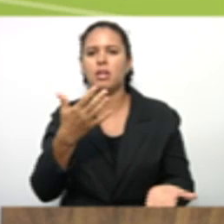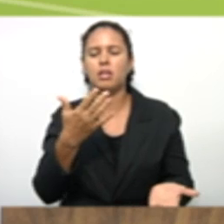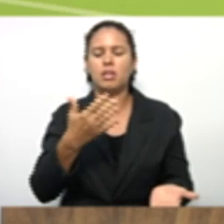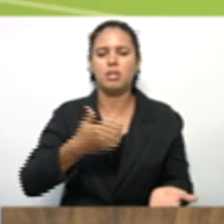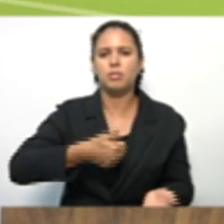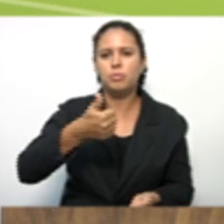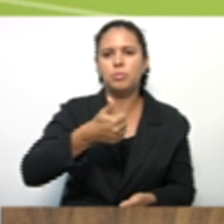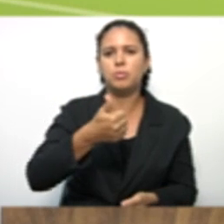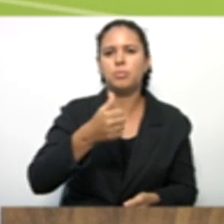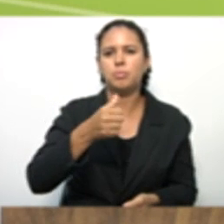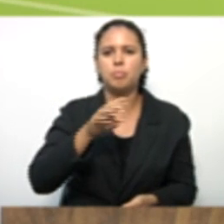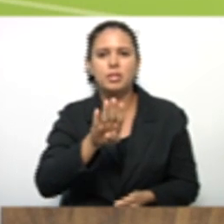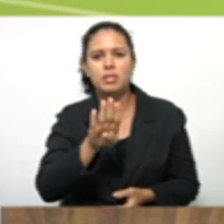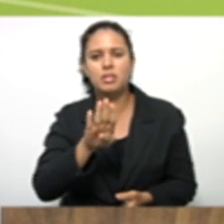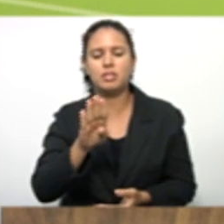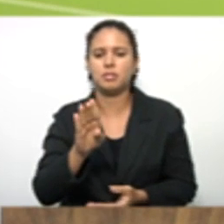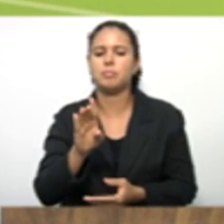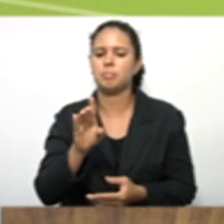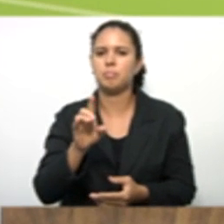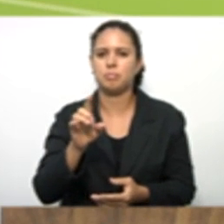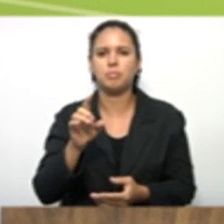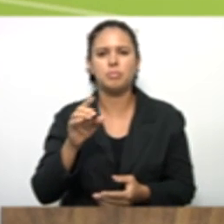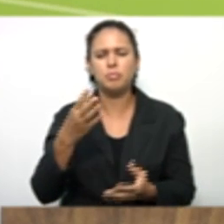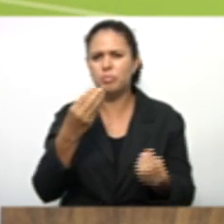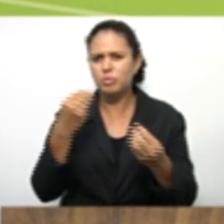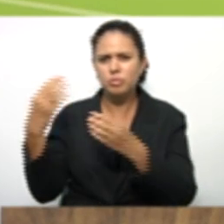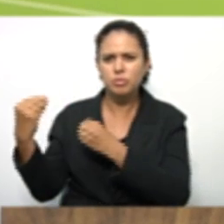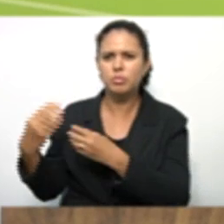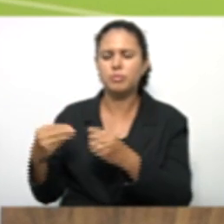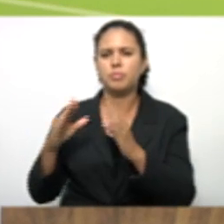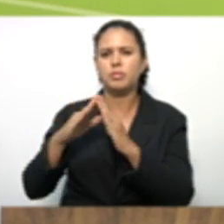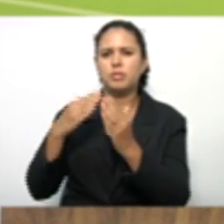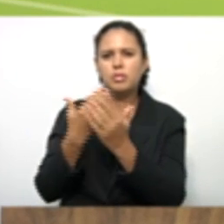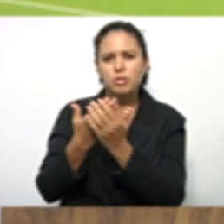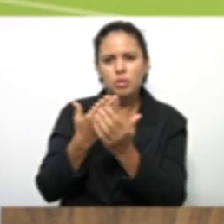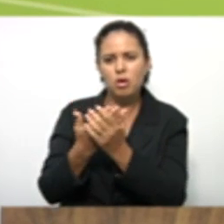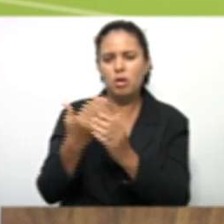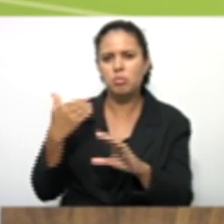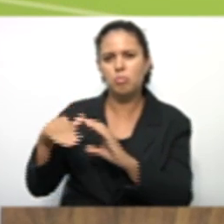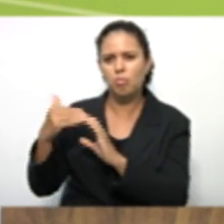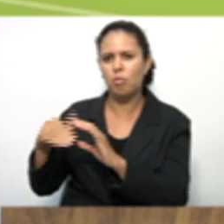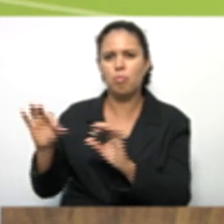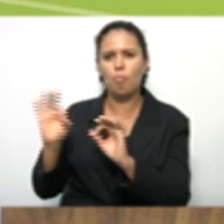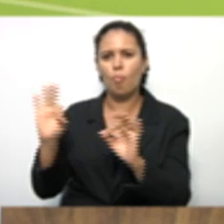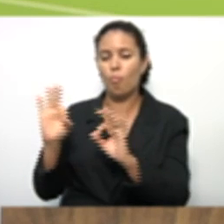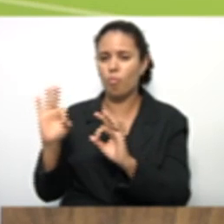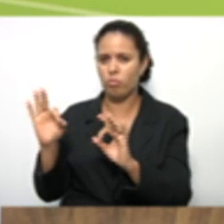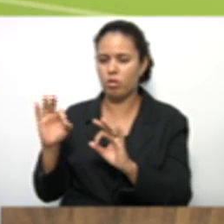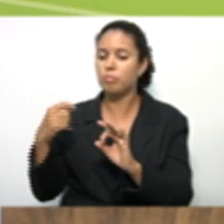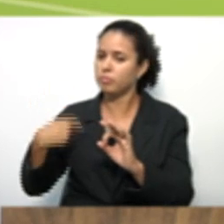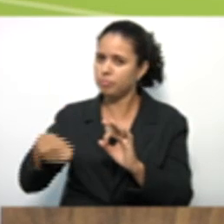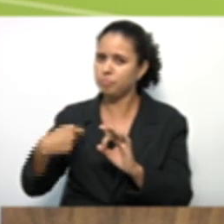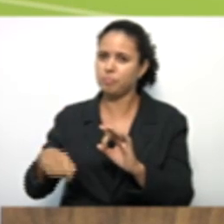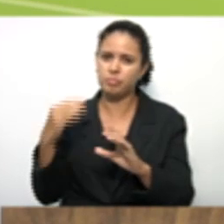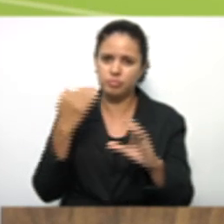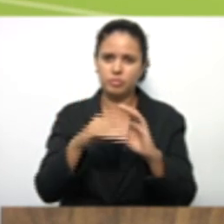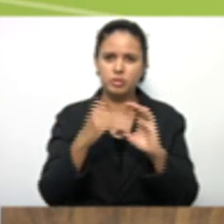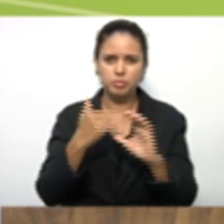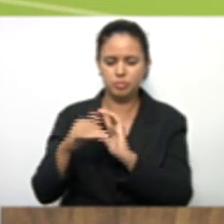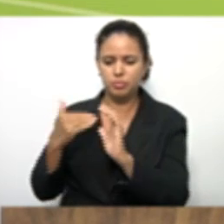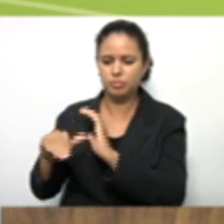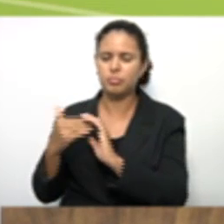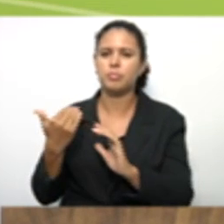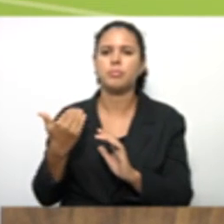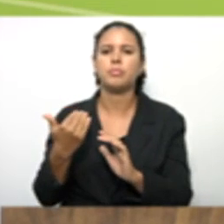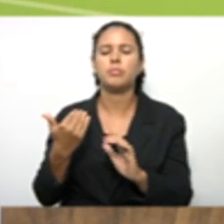gente participando aqui, estou vendo poucos ainda. Tem muitas escolas que ainda não mandaram nenhuma mensagem aqui pra gente. Quero ver vocês participando. Olha, lembra que eu falei? Eu